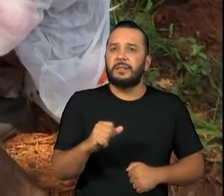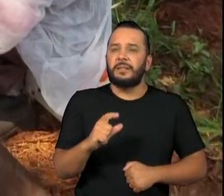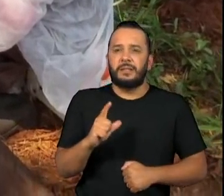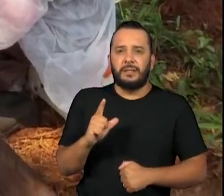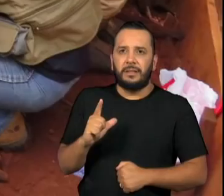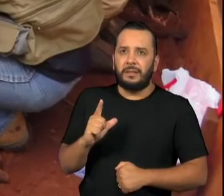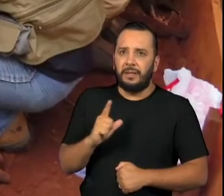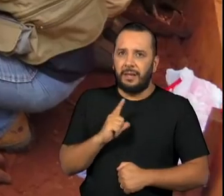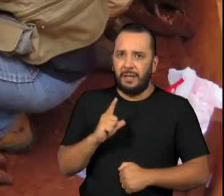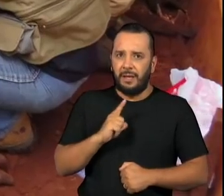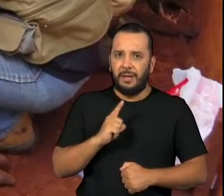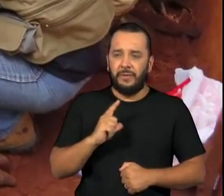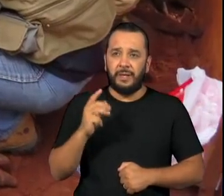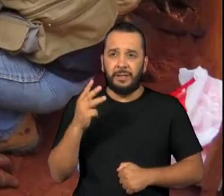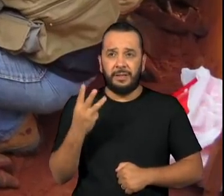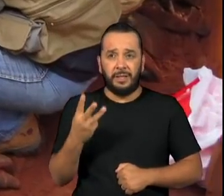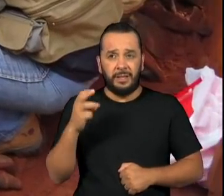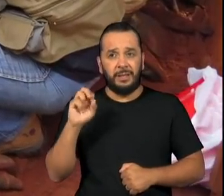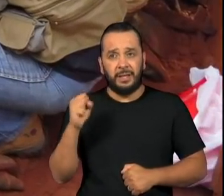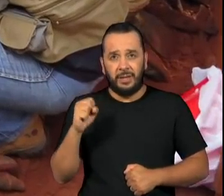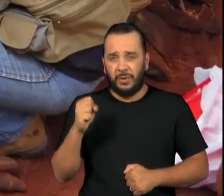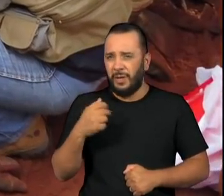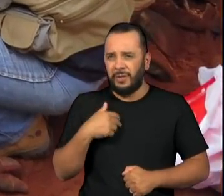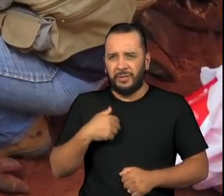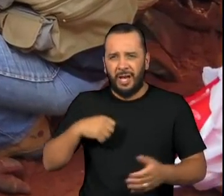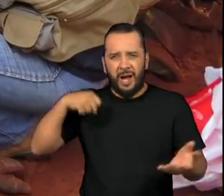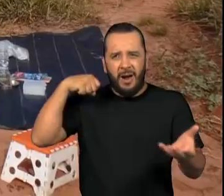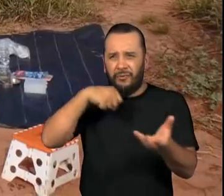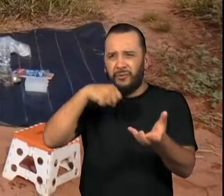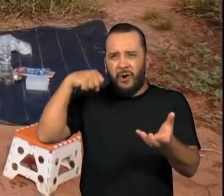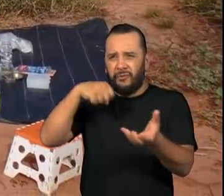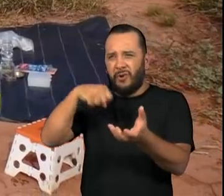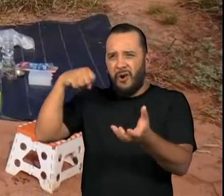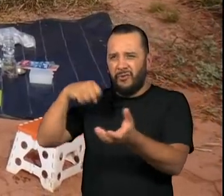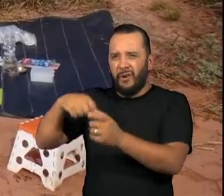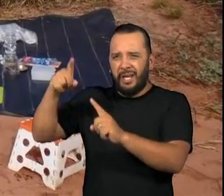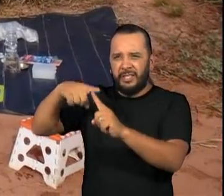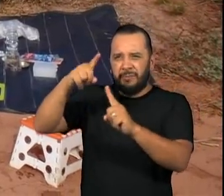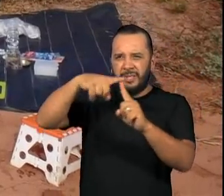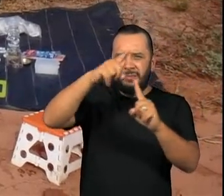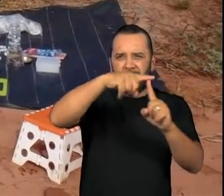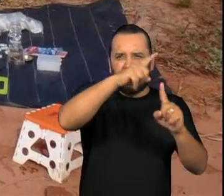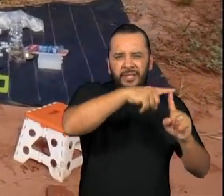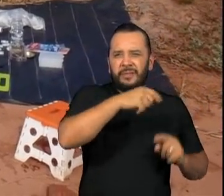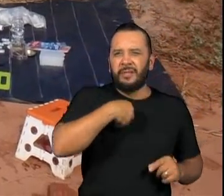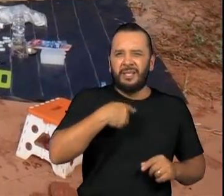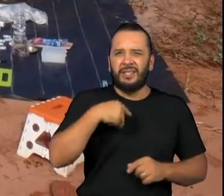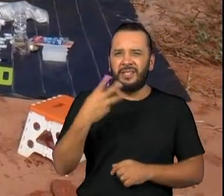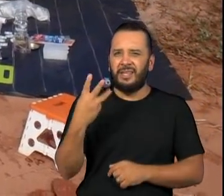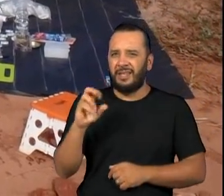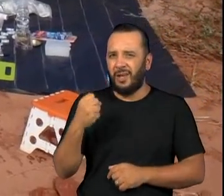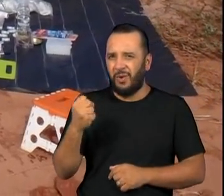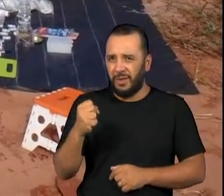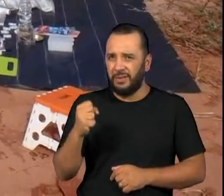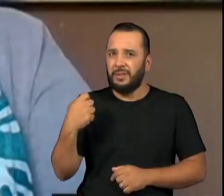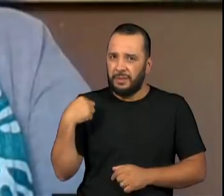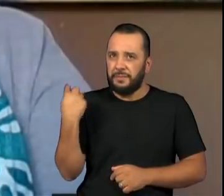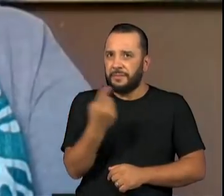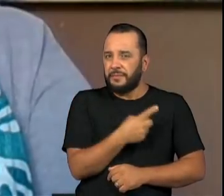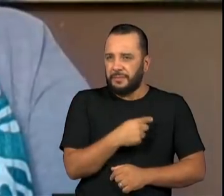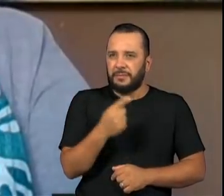38 ingredientes, pesticidas, herbicidas, metais, enfim, um combinado aí